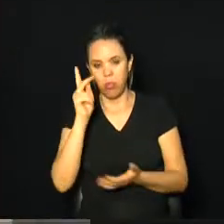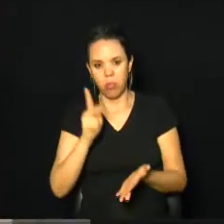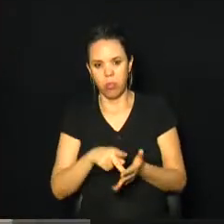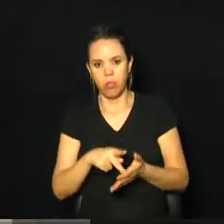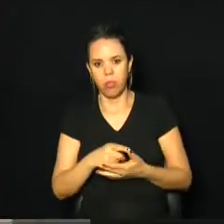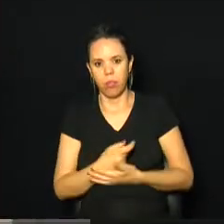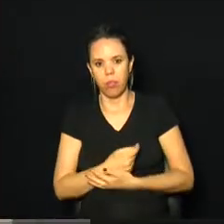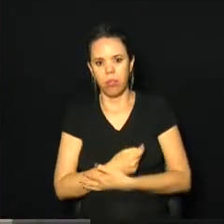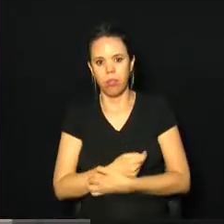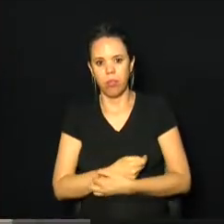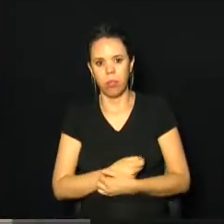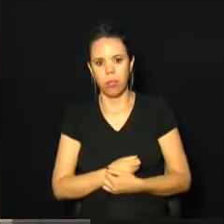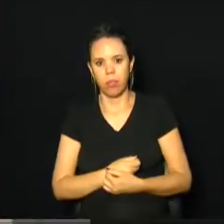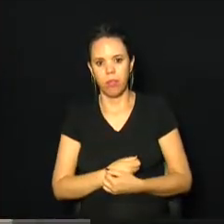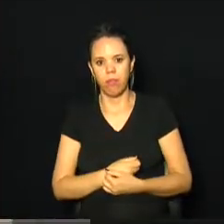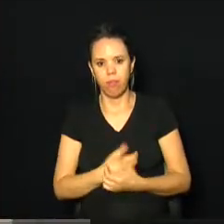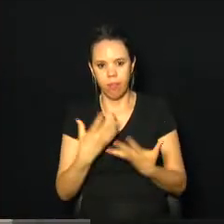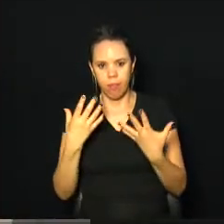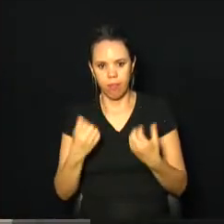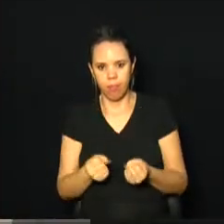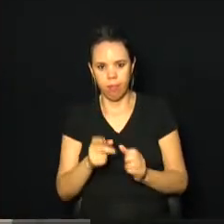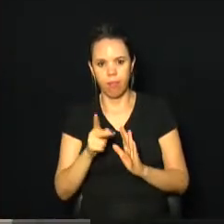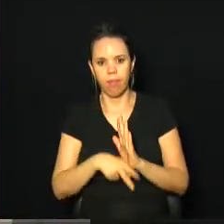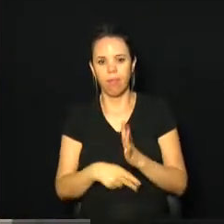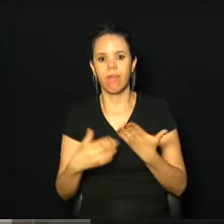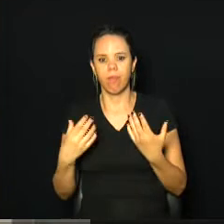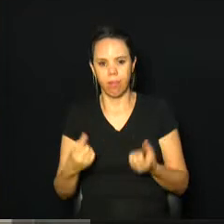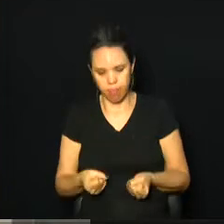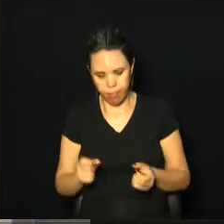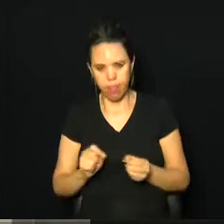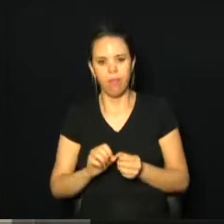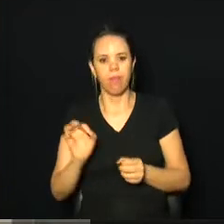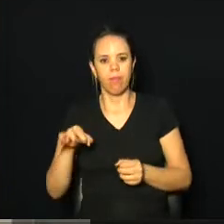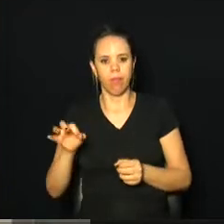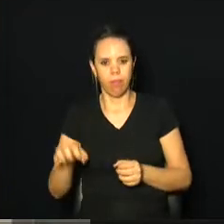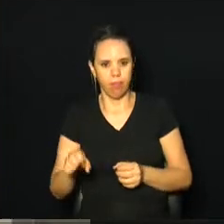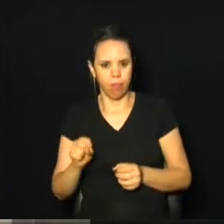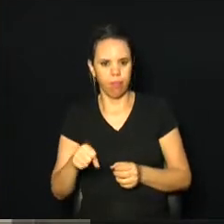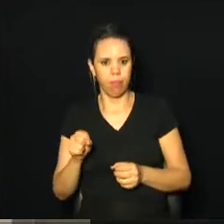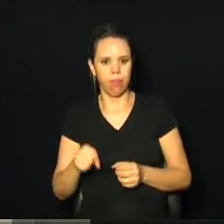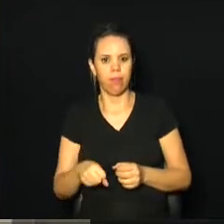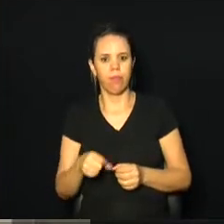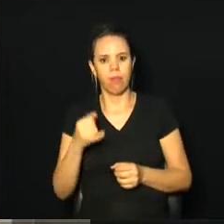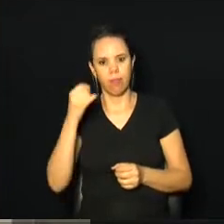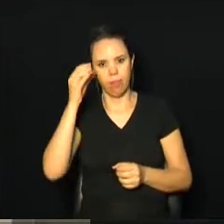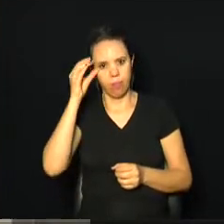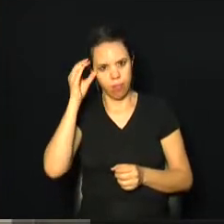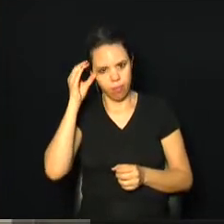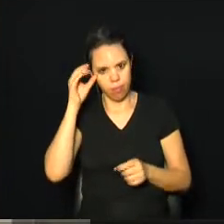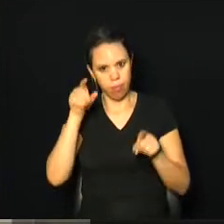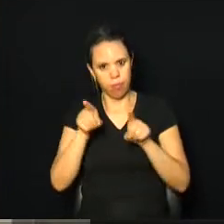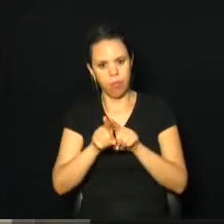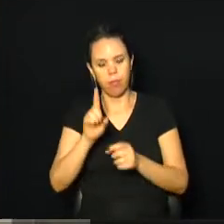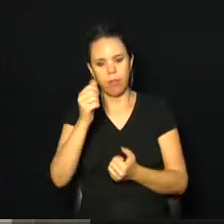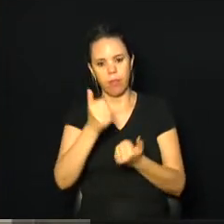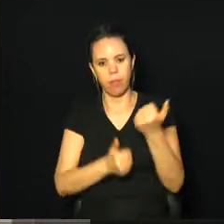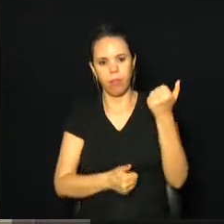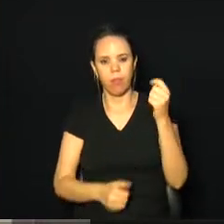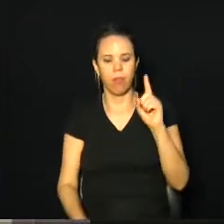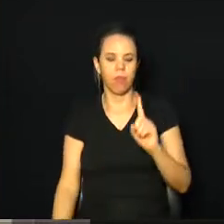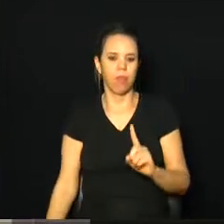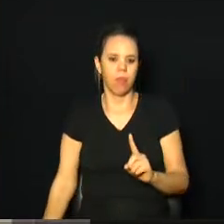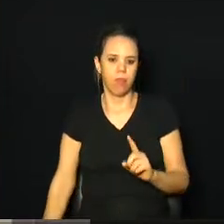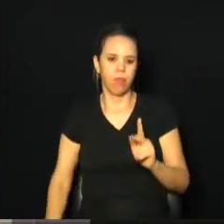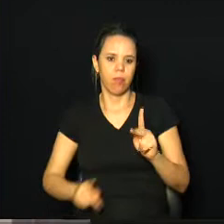que encampou até um projeto, falou, não, papo, vamos fazer, o chinês que está aí também na diretoria, quer dizer, a